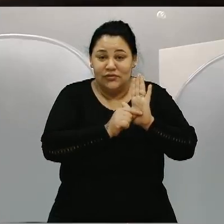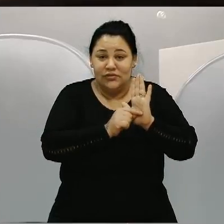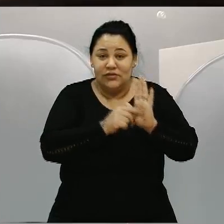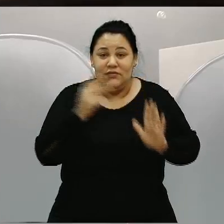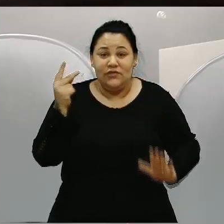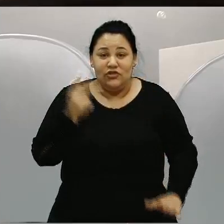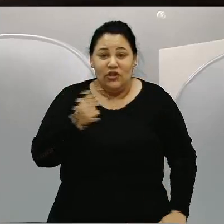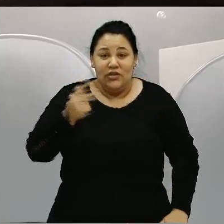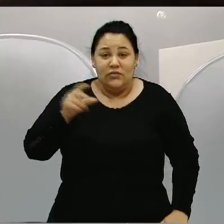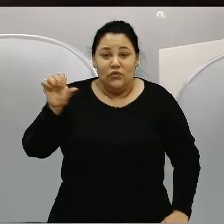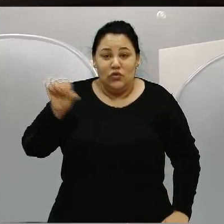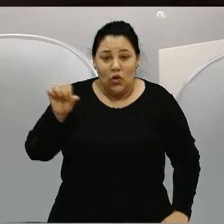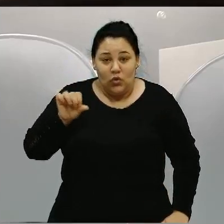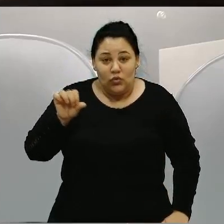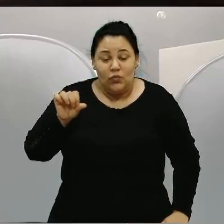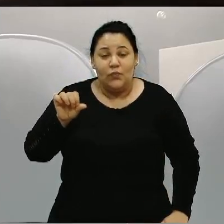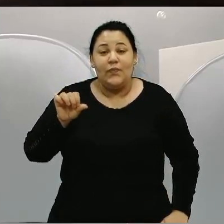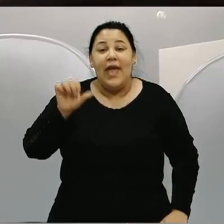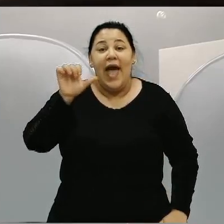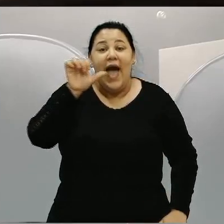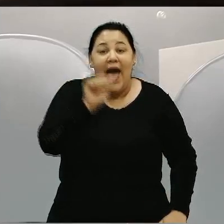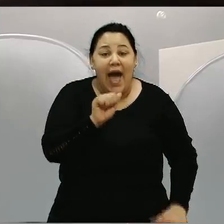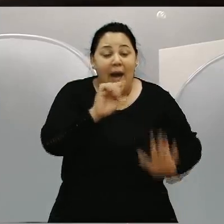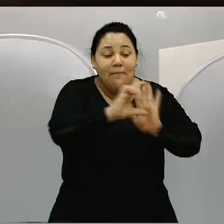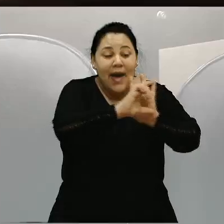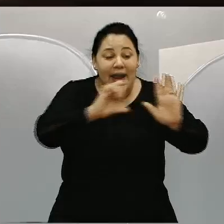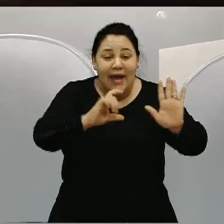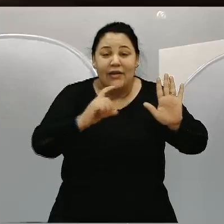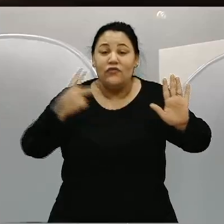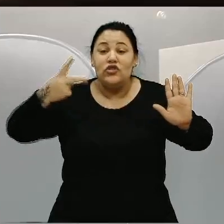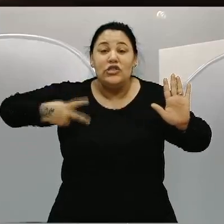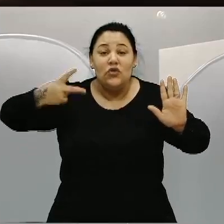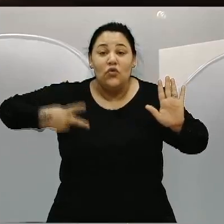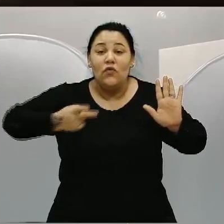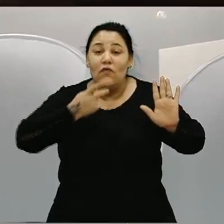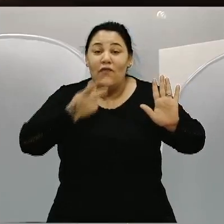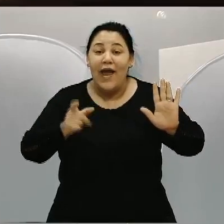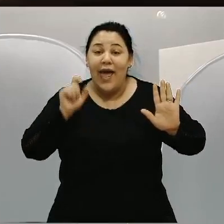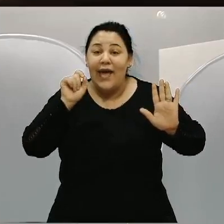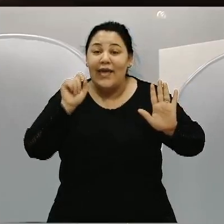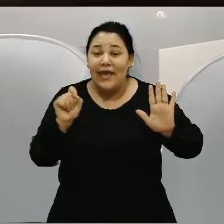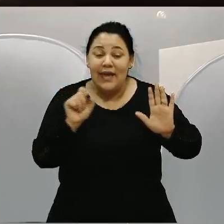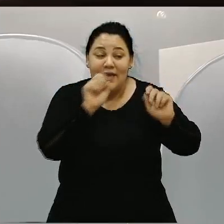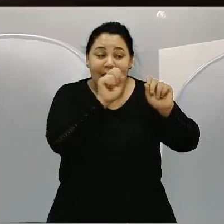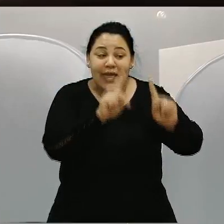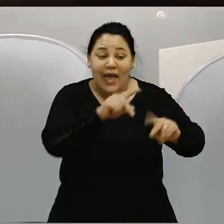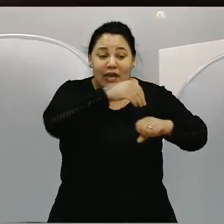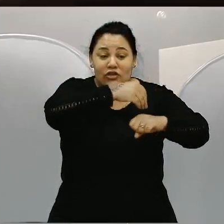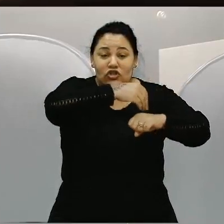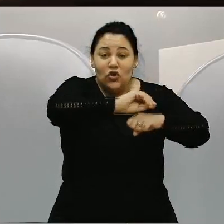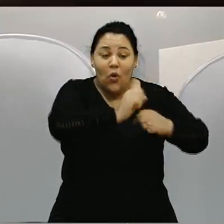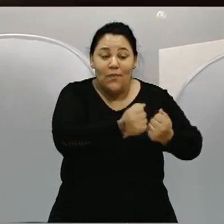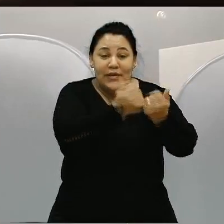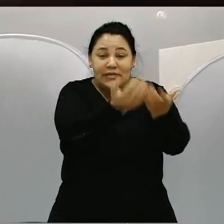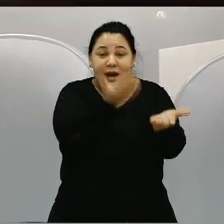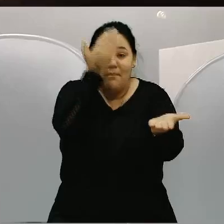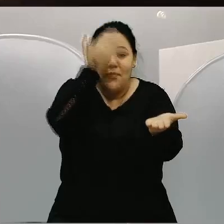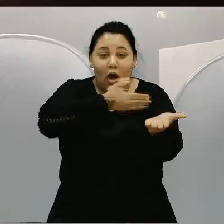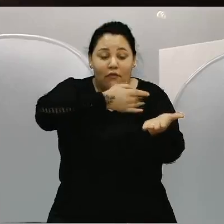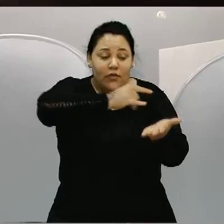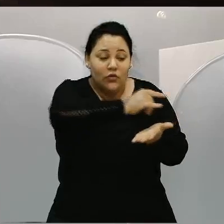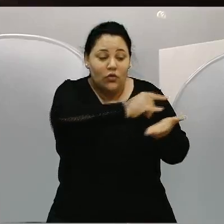29º-A, parágrafo 2º, aduz que caberá ao autor da proposição fornecer documentos